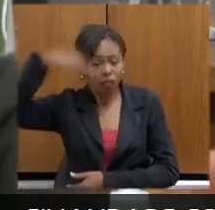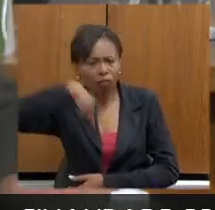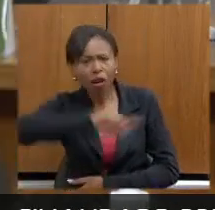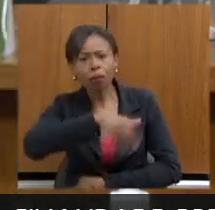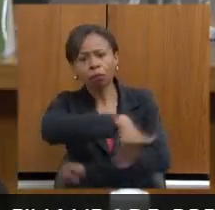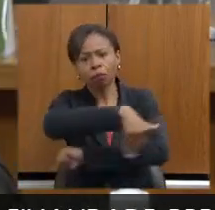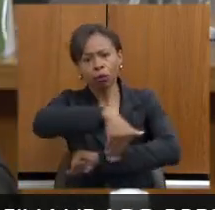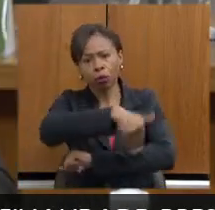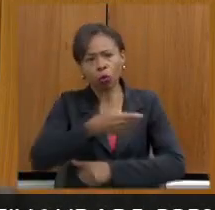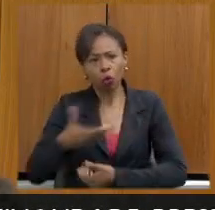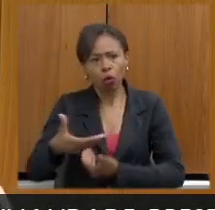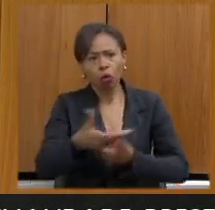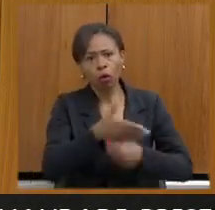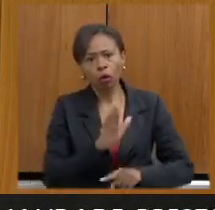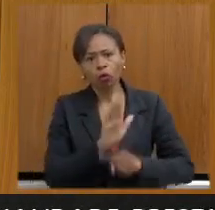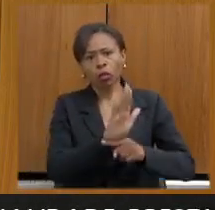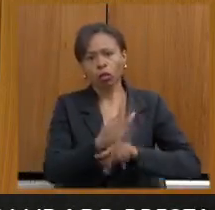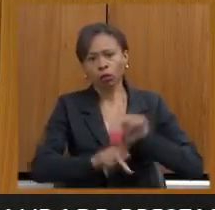população